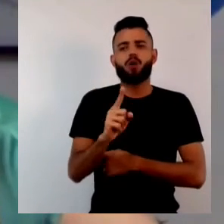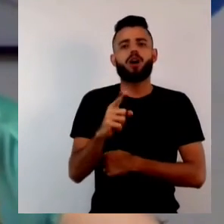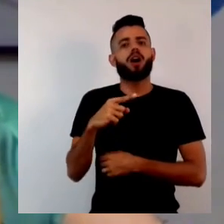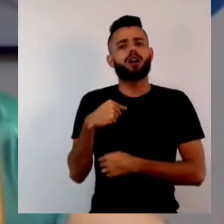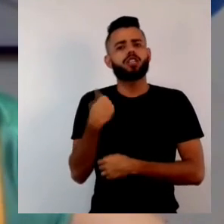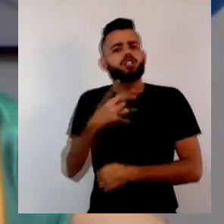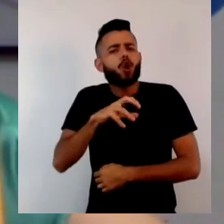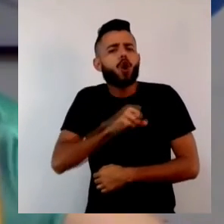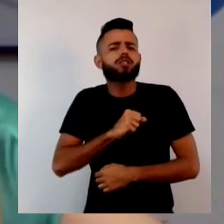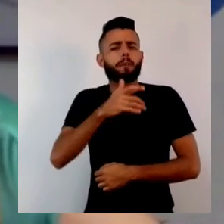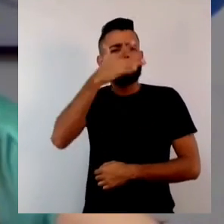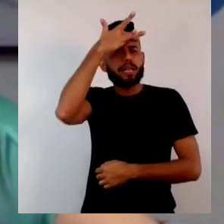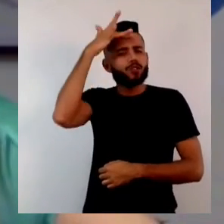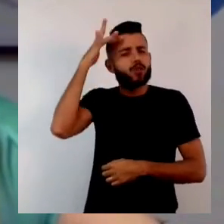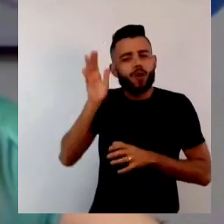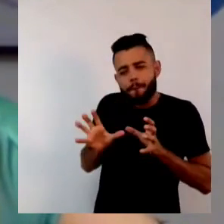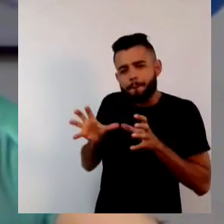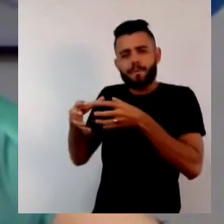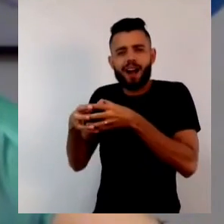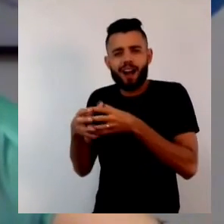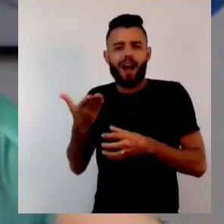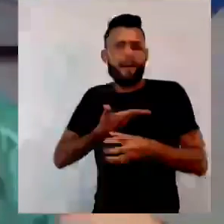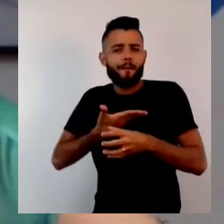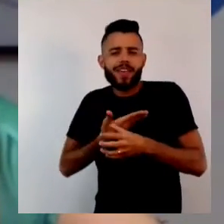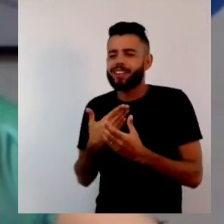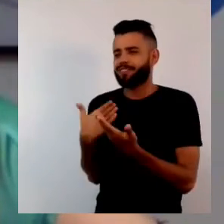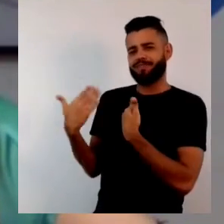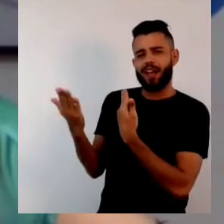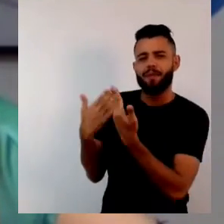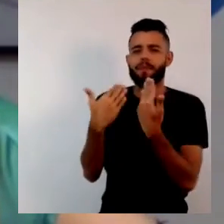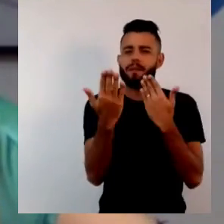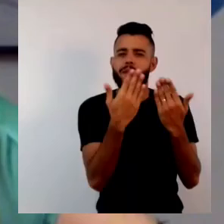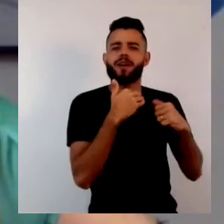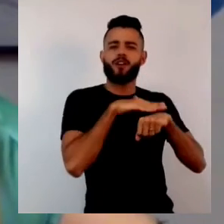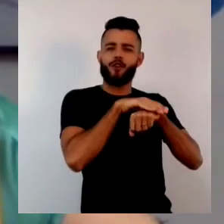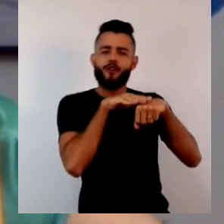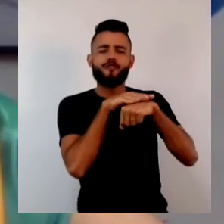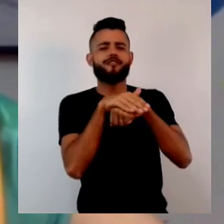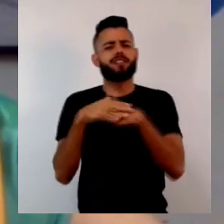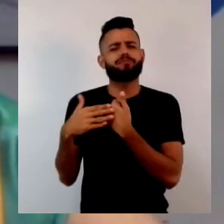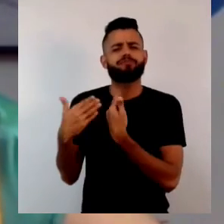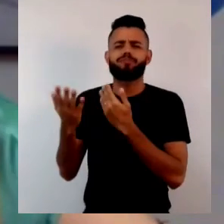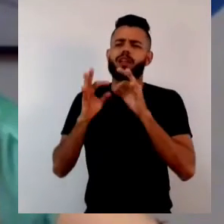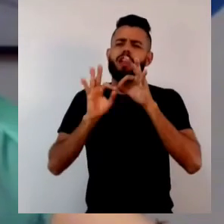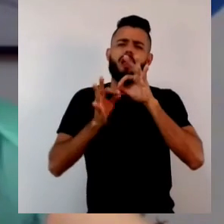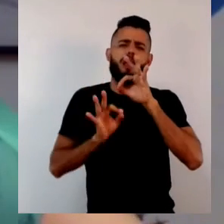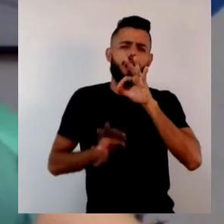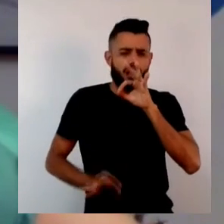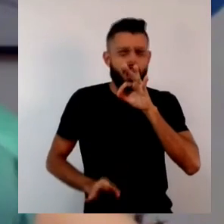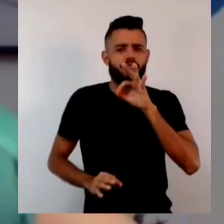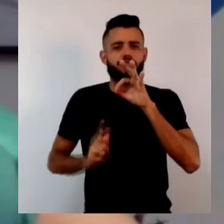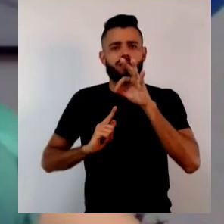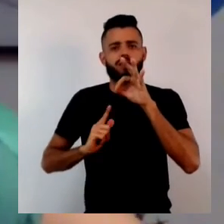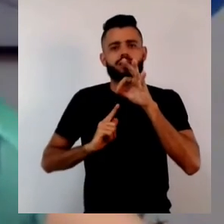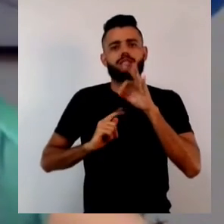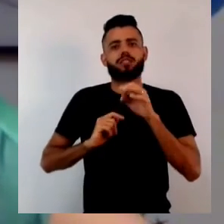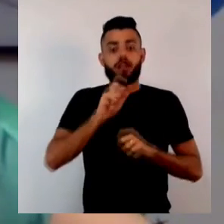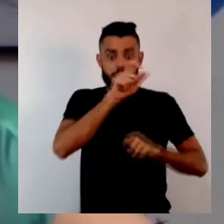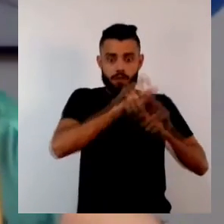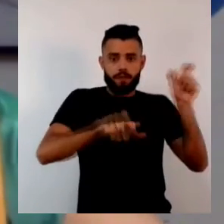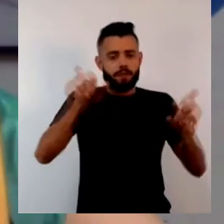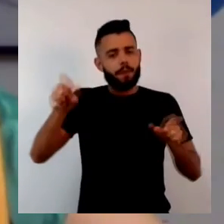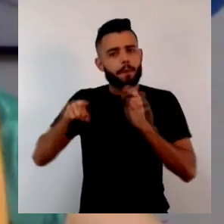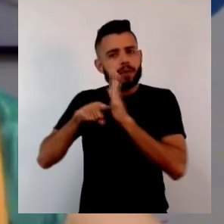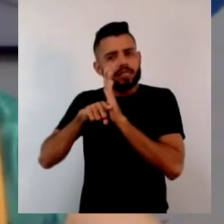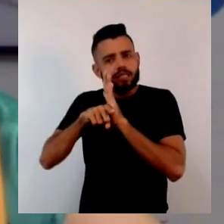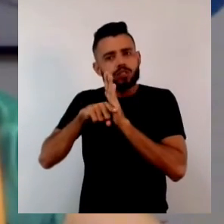faz também conversas longas e profundas, partindo de pesquisadoras que são parte do grupo a ser